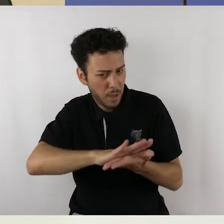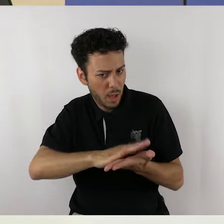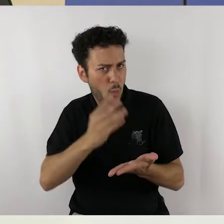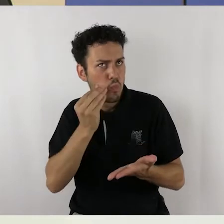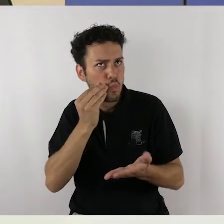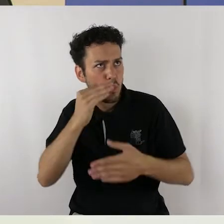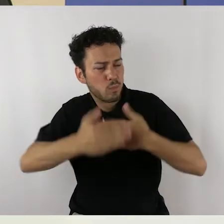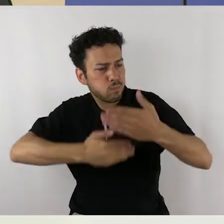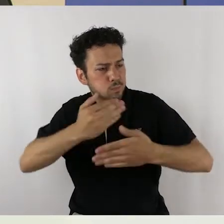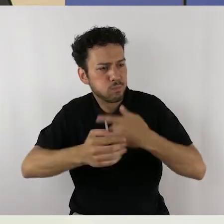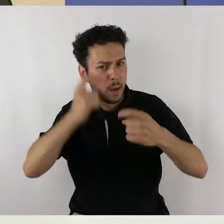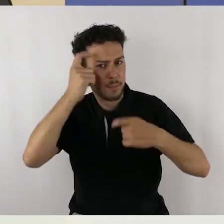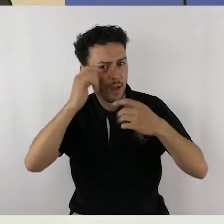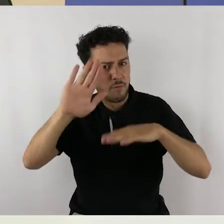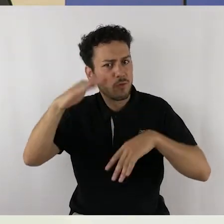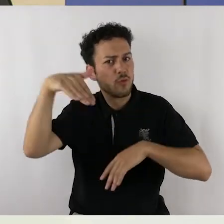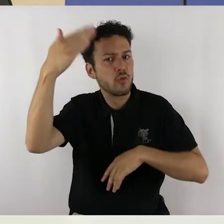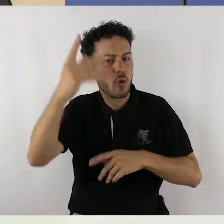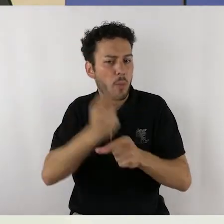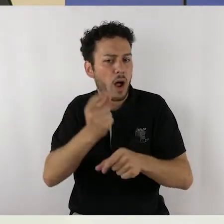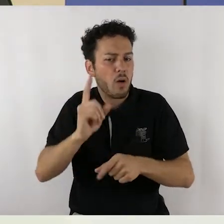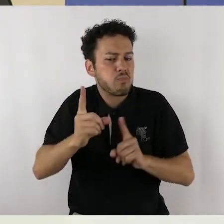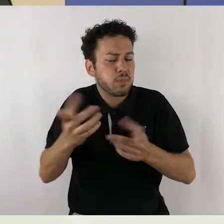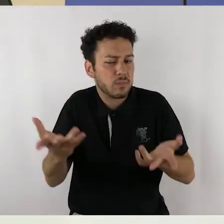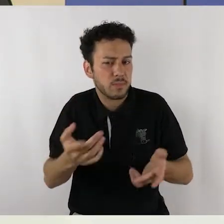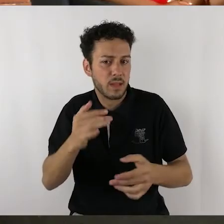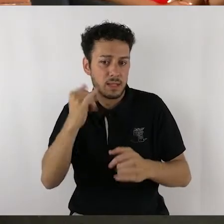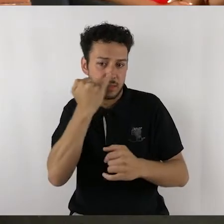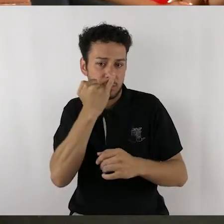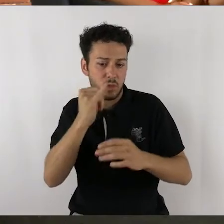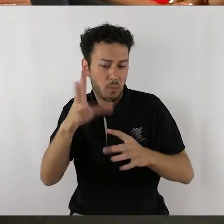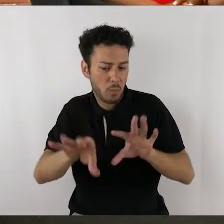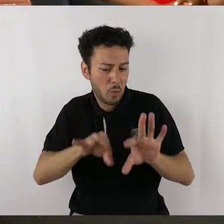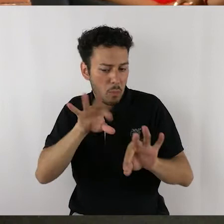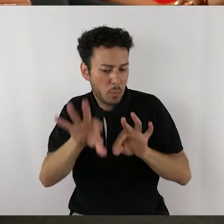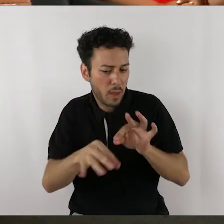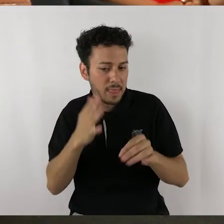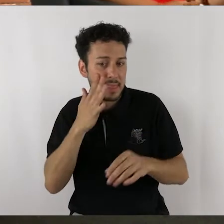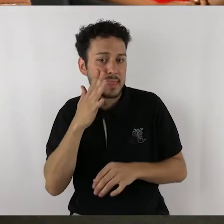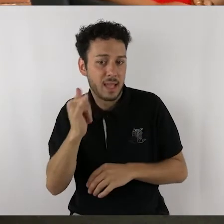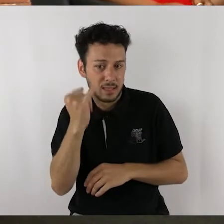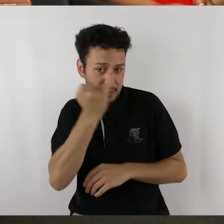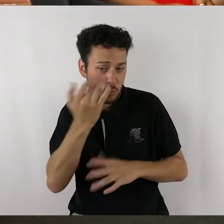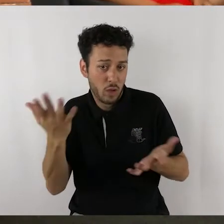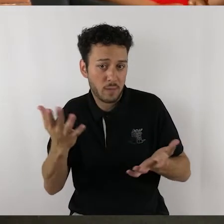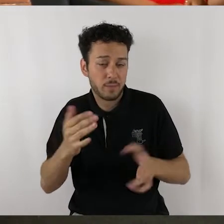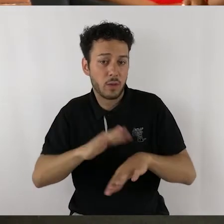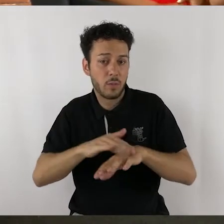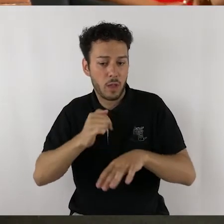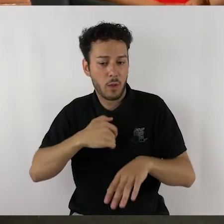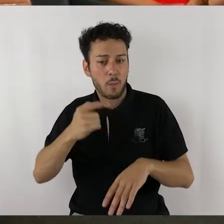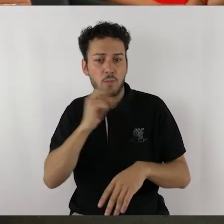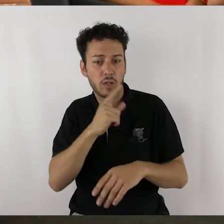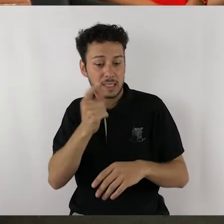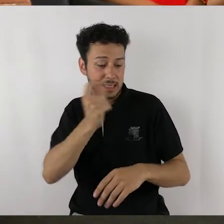e efetuar a simulação de dentro desses desses montantes que ou seja onde eu posso